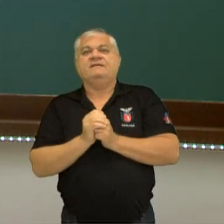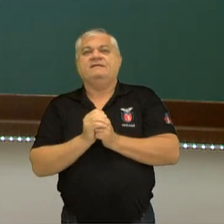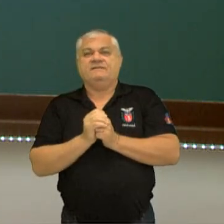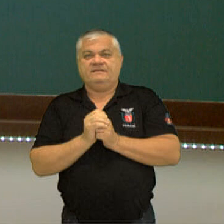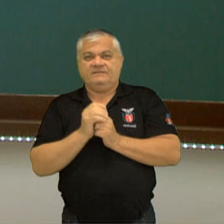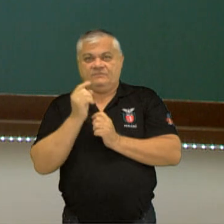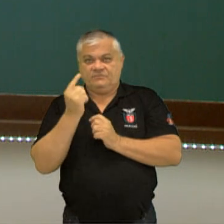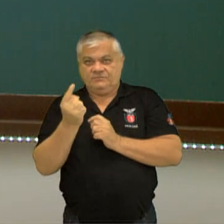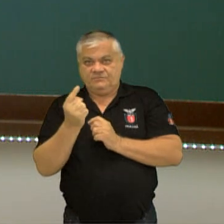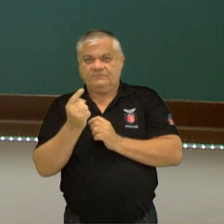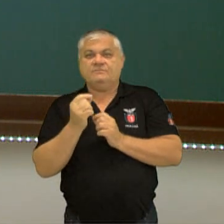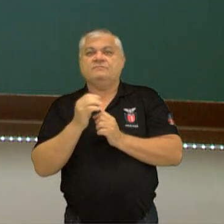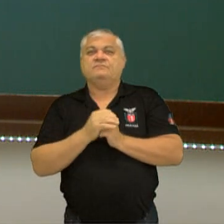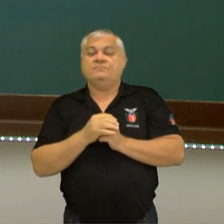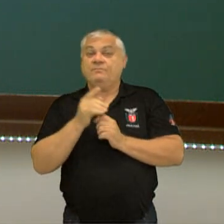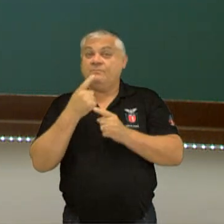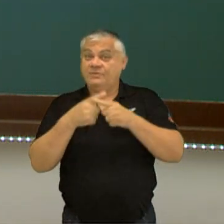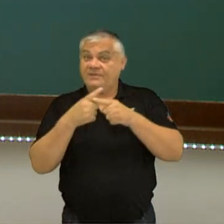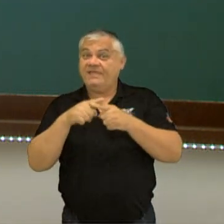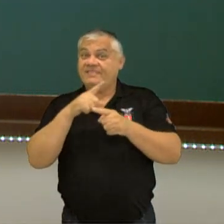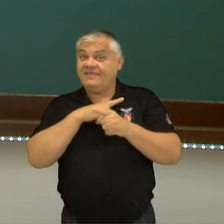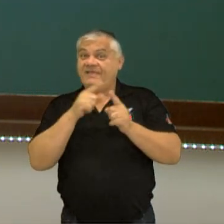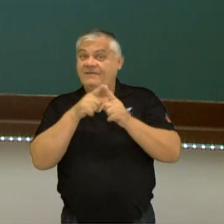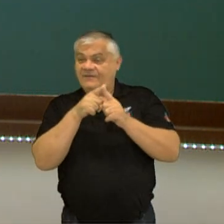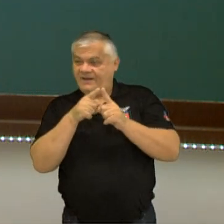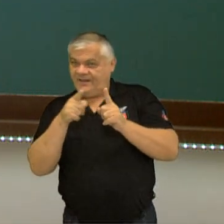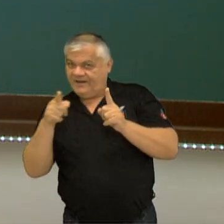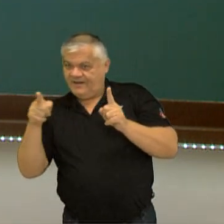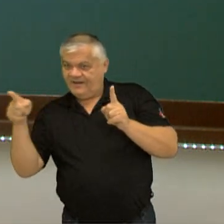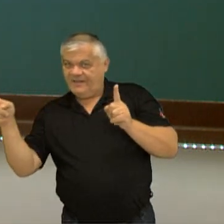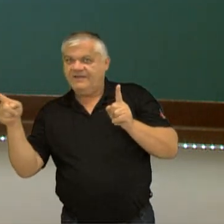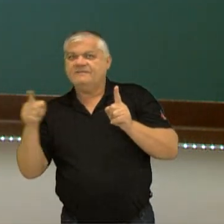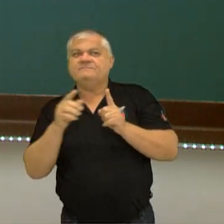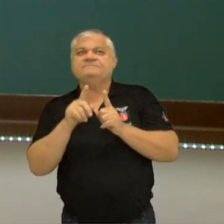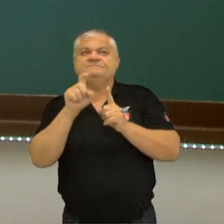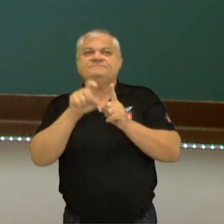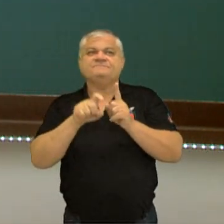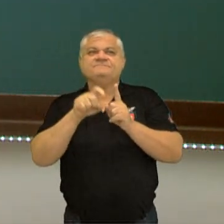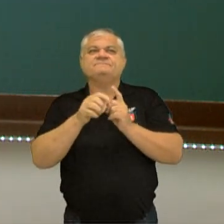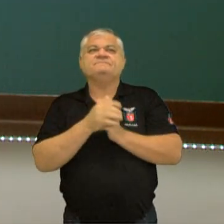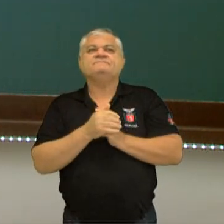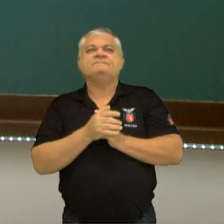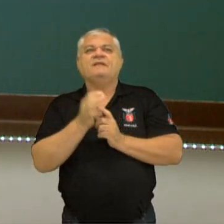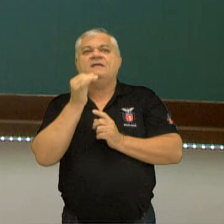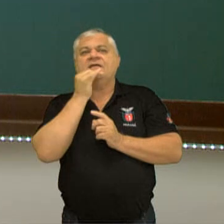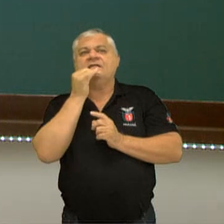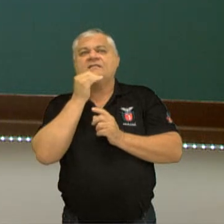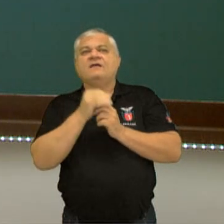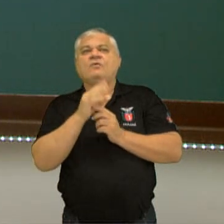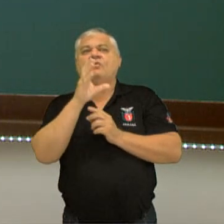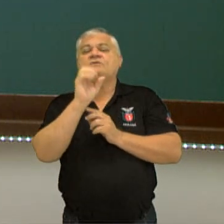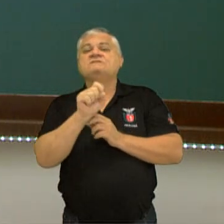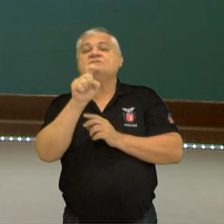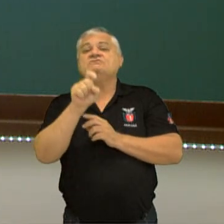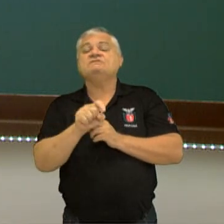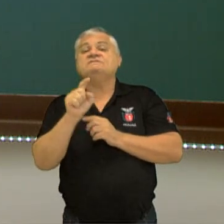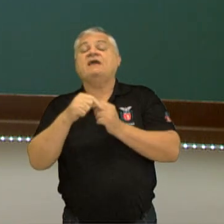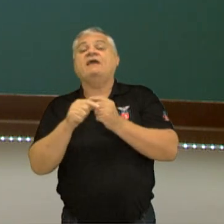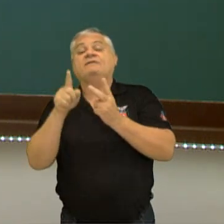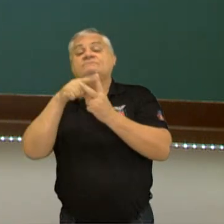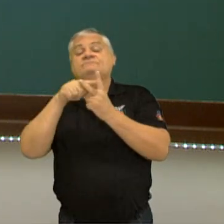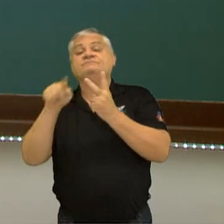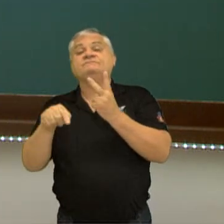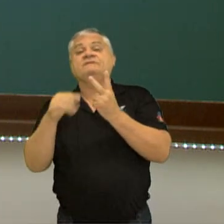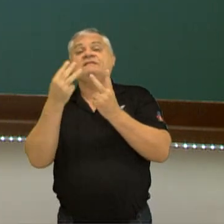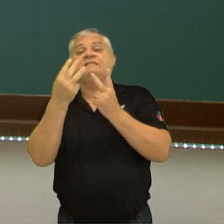é positivo, porque são valores que estão à direita do eixo x. Logo, o cosseno de x será raiz de